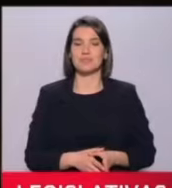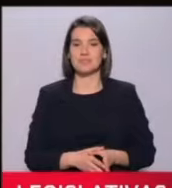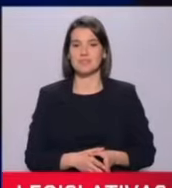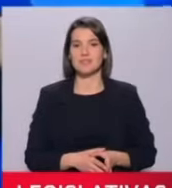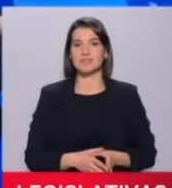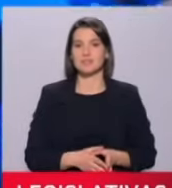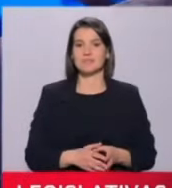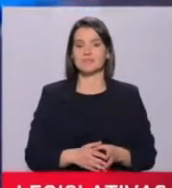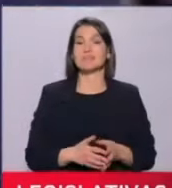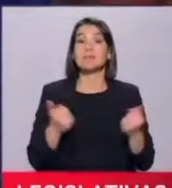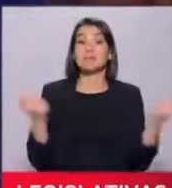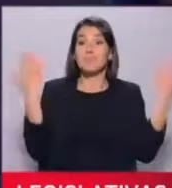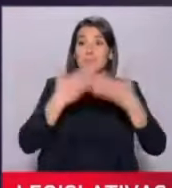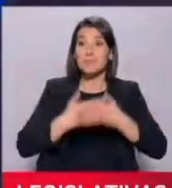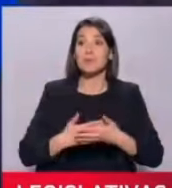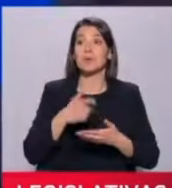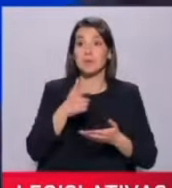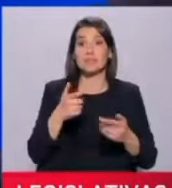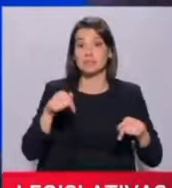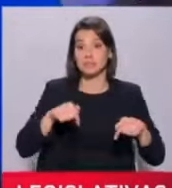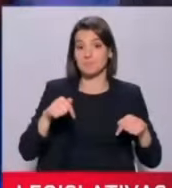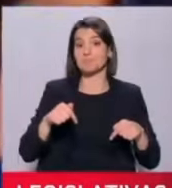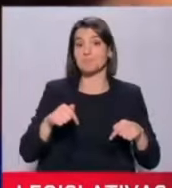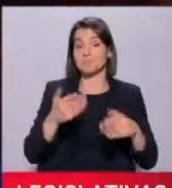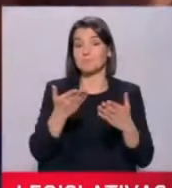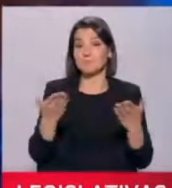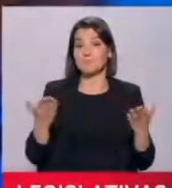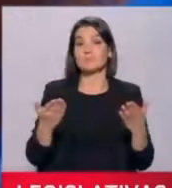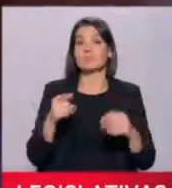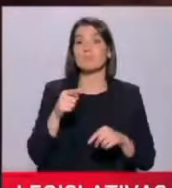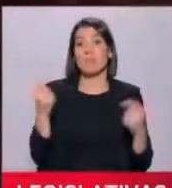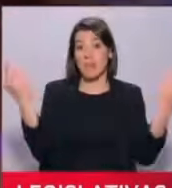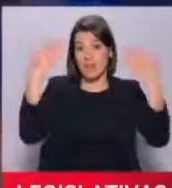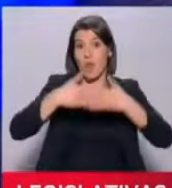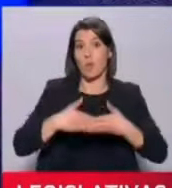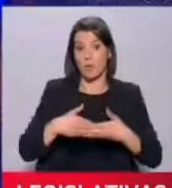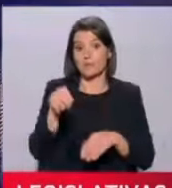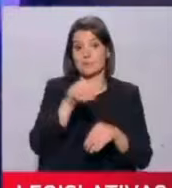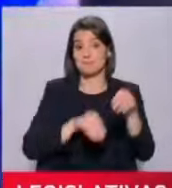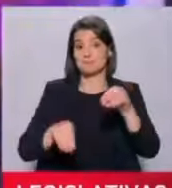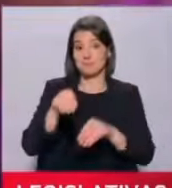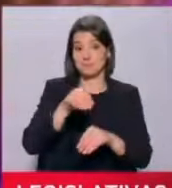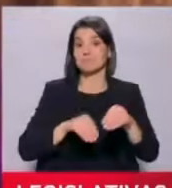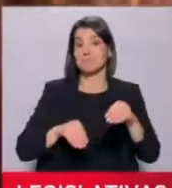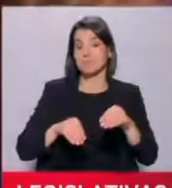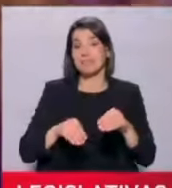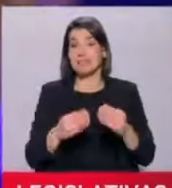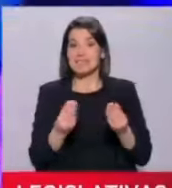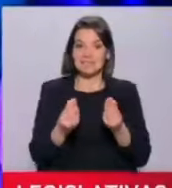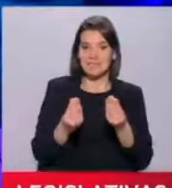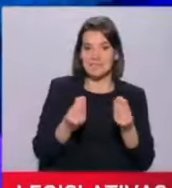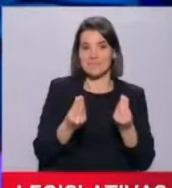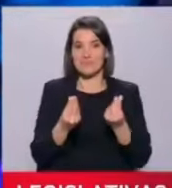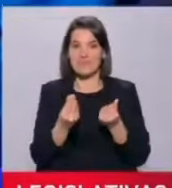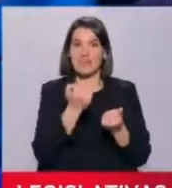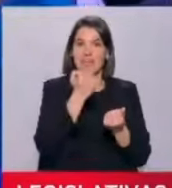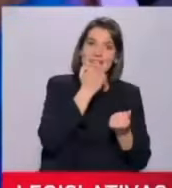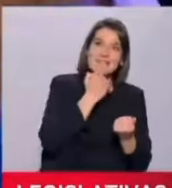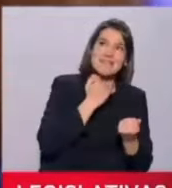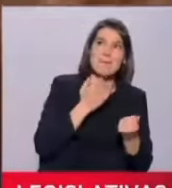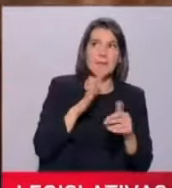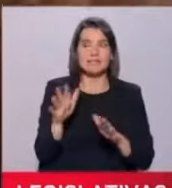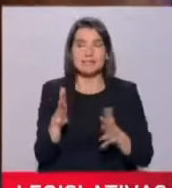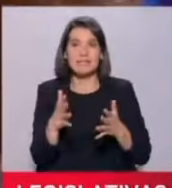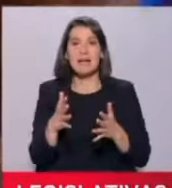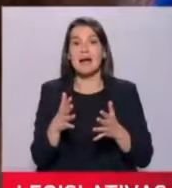é uma é uma morto eleitoral Agridoce com a mais provável